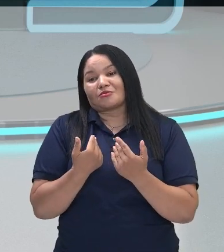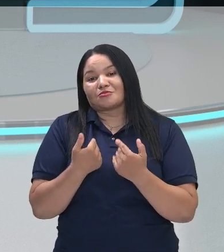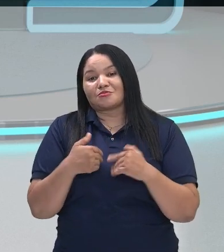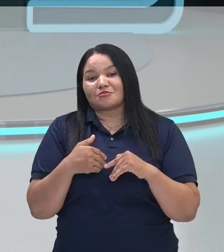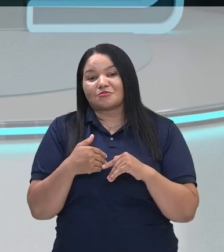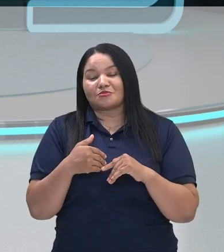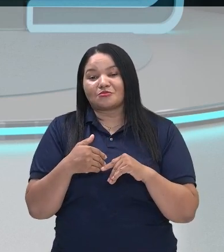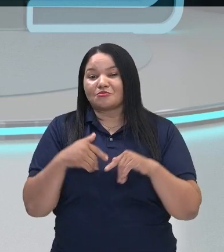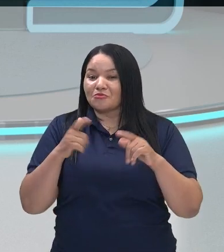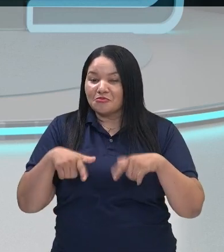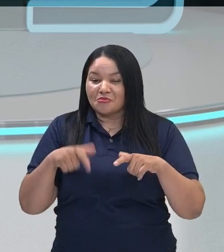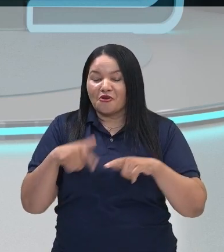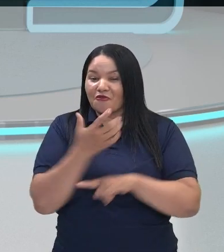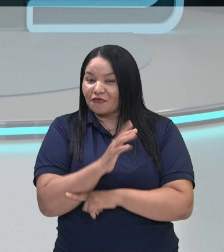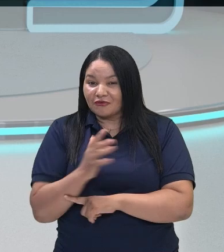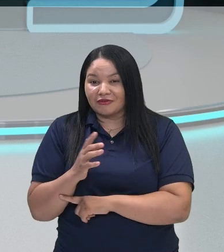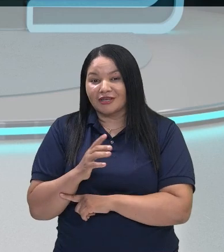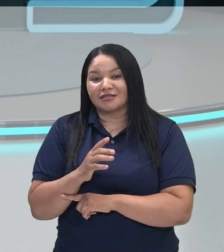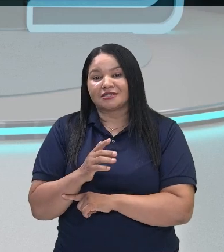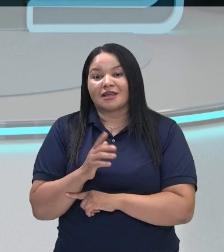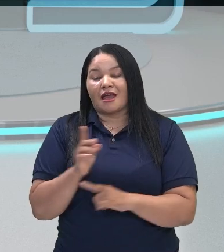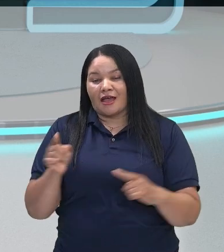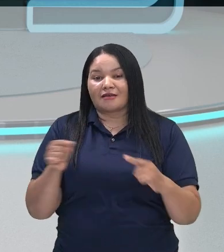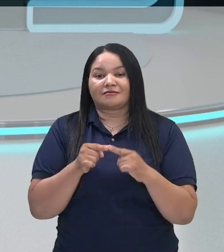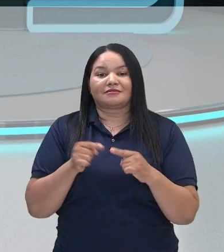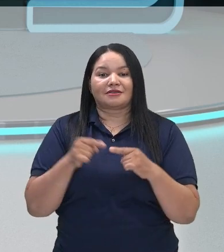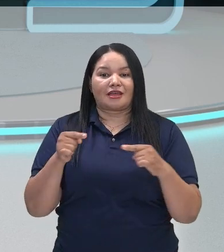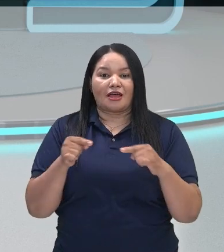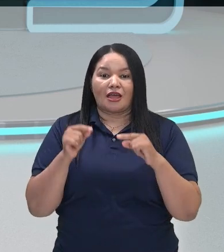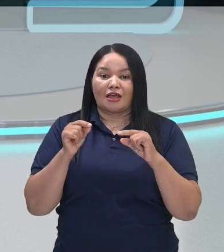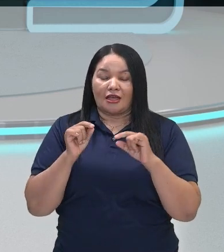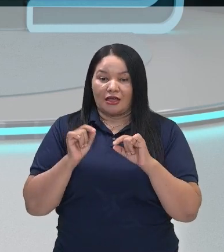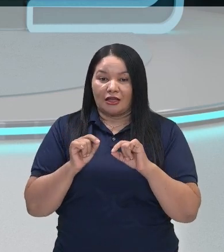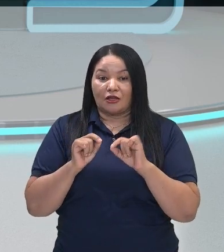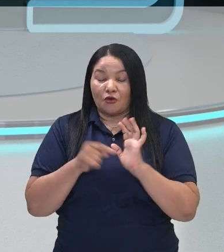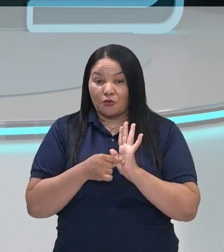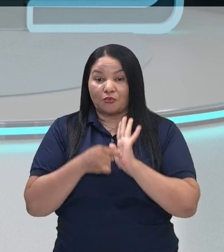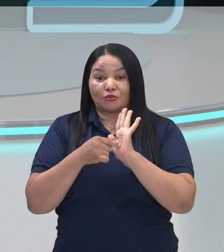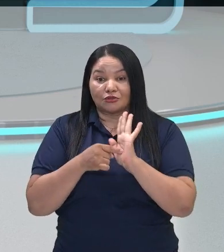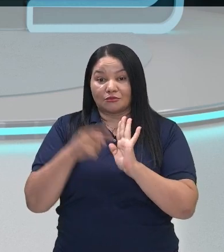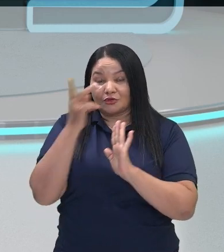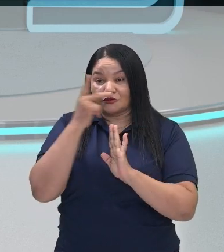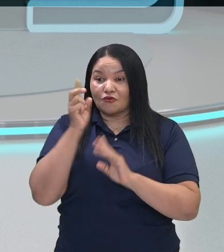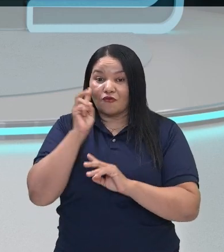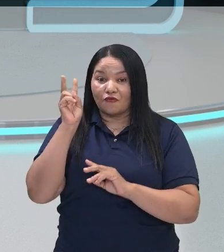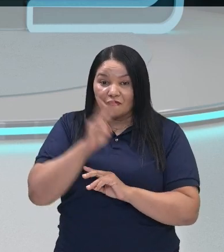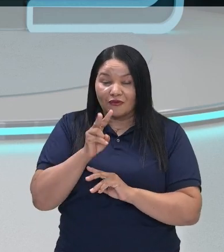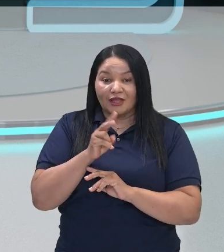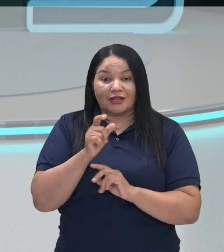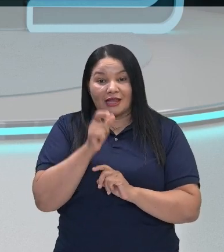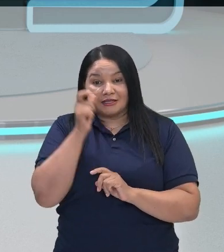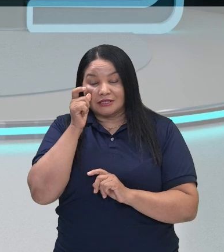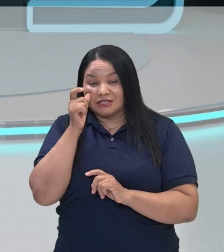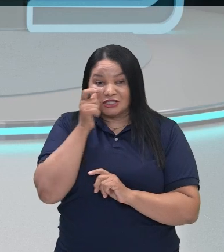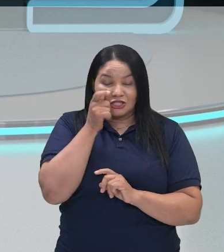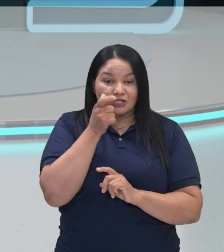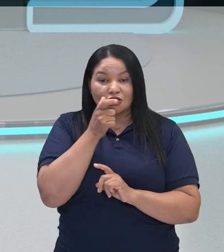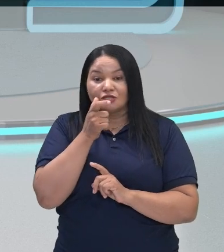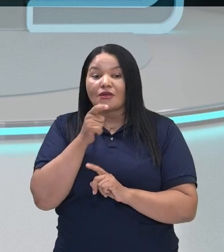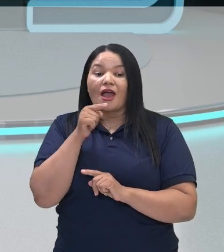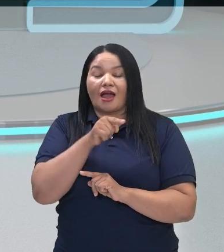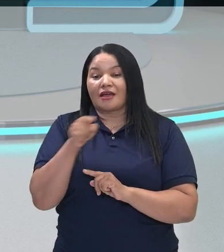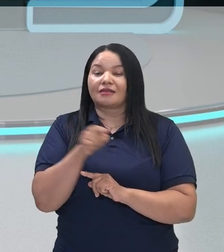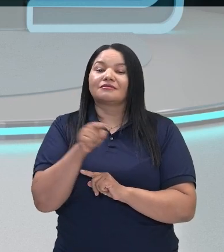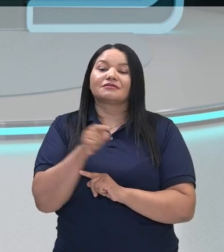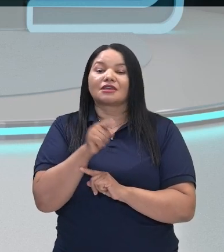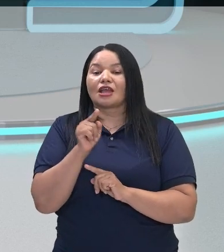numa floresta. Então o cenário ele tem essa propriedade de indicar para o público e convencer o público que aquela